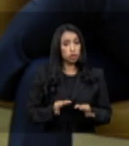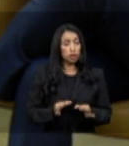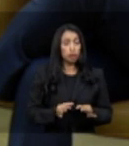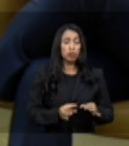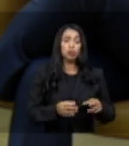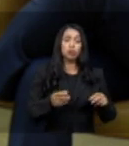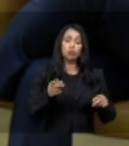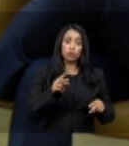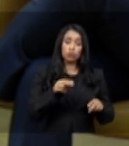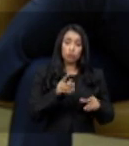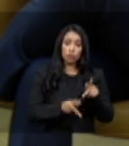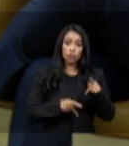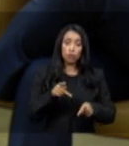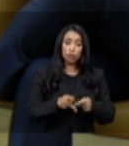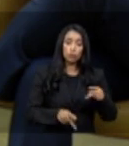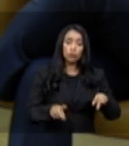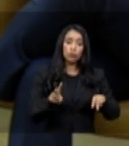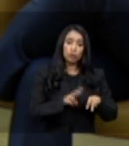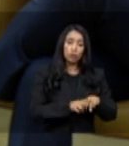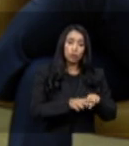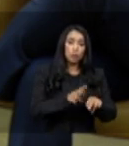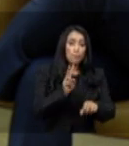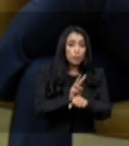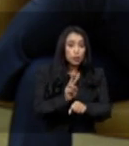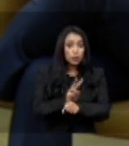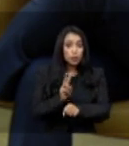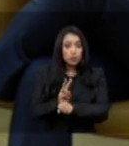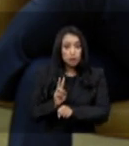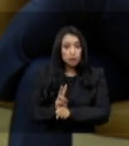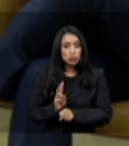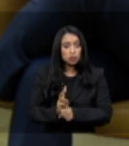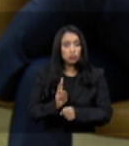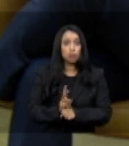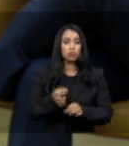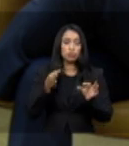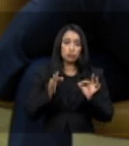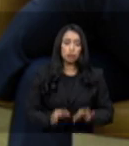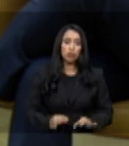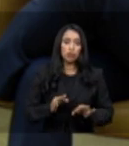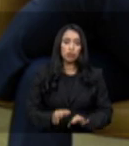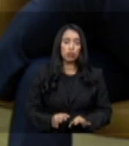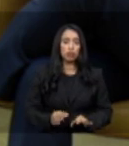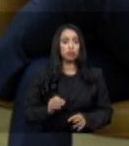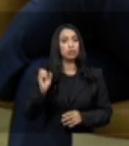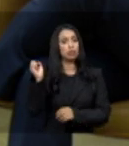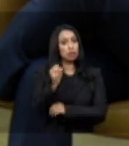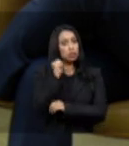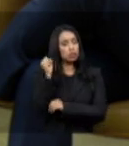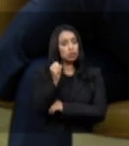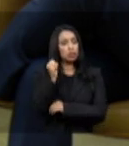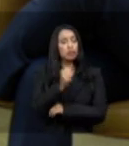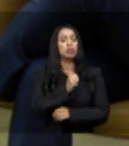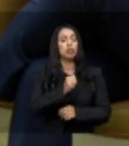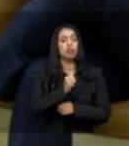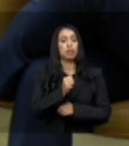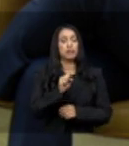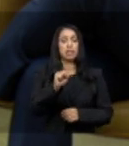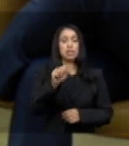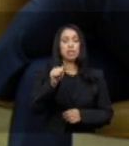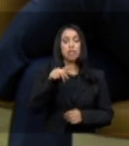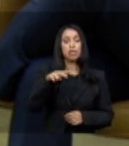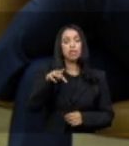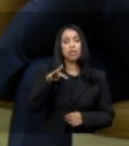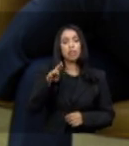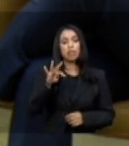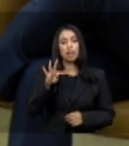dignas e mais do que uma proteção adequada numa situação de absoluta exceção e de grave crise sanitária não